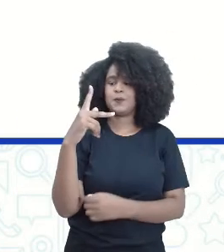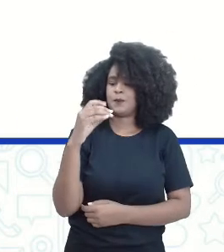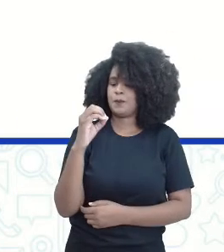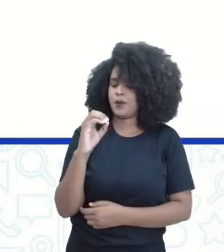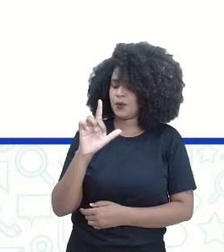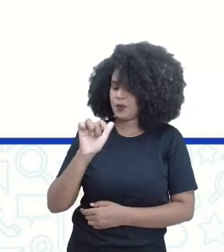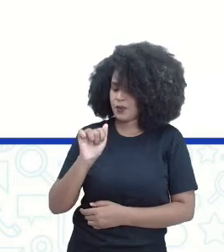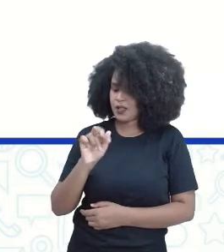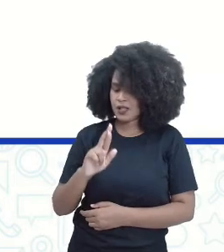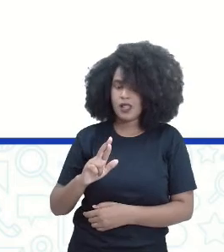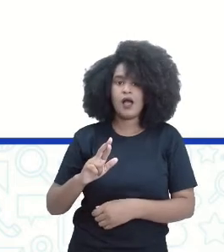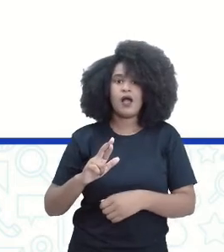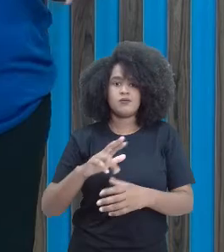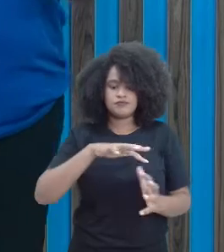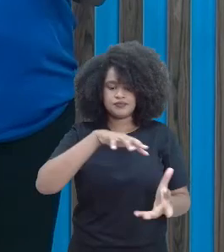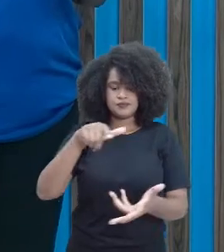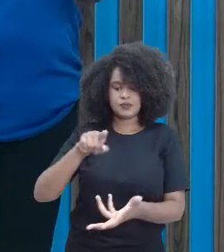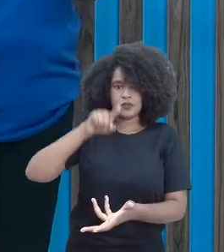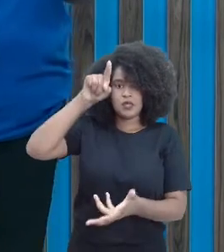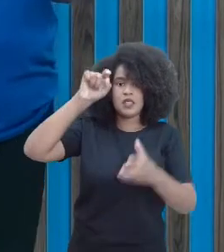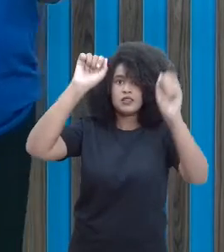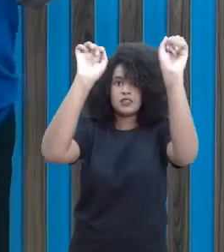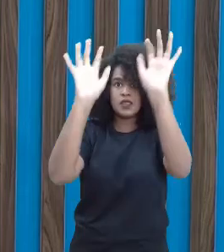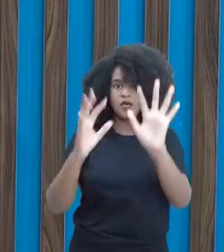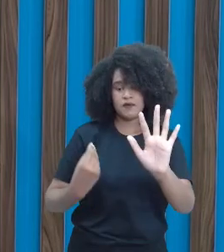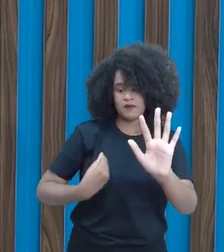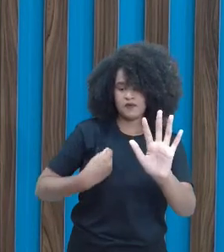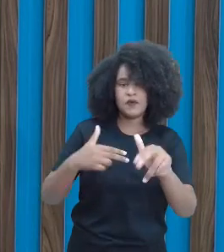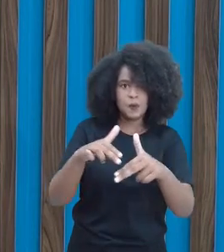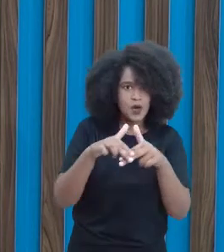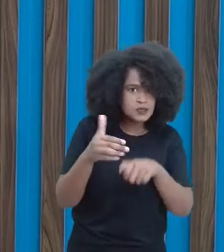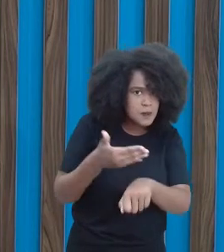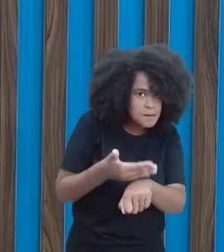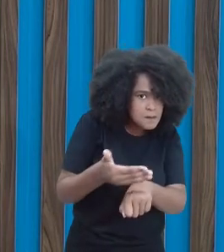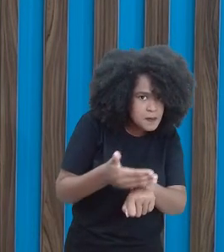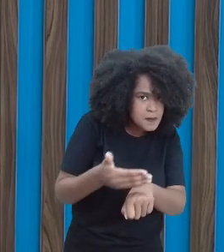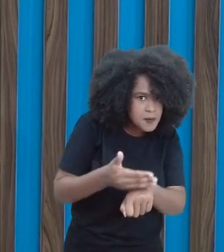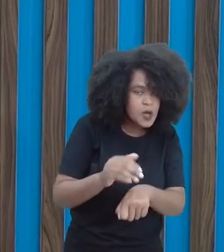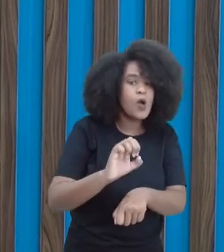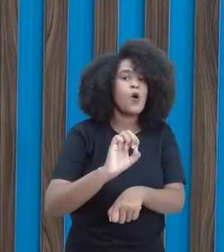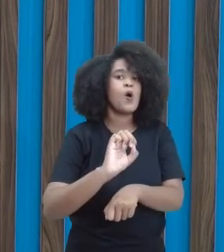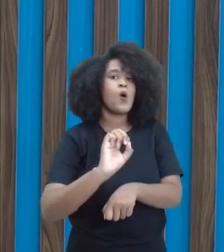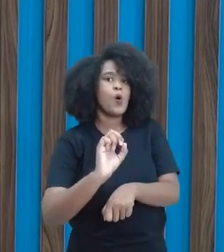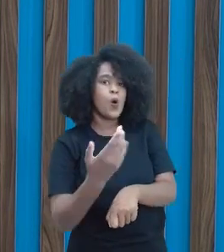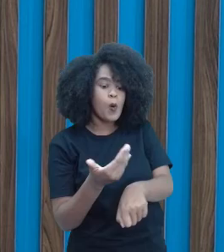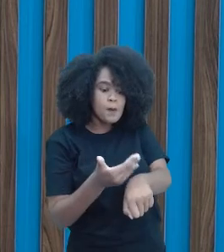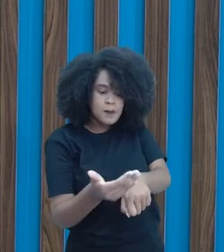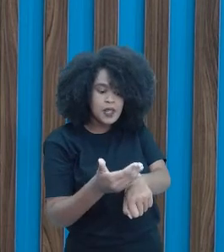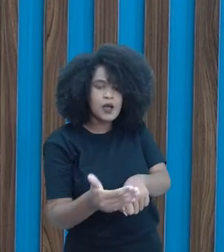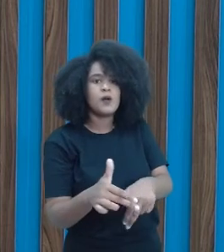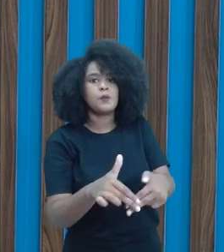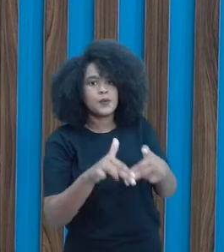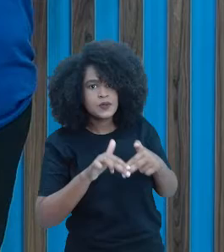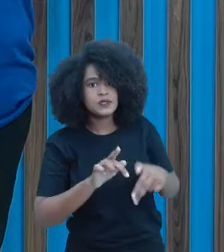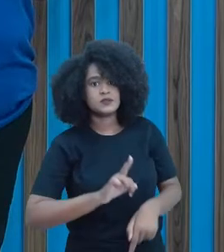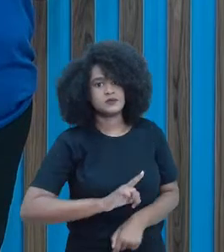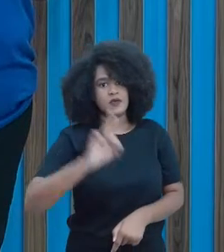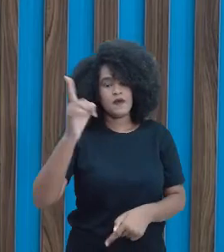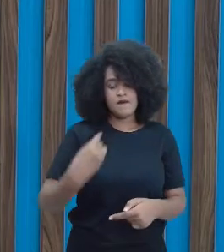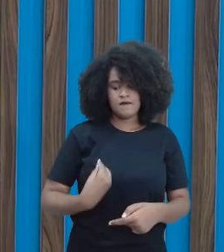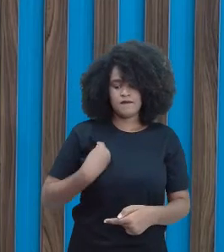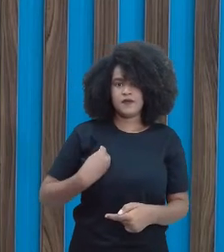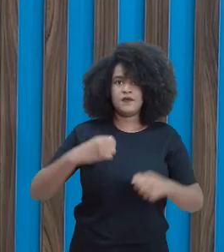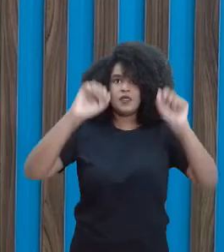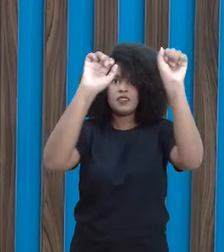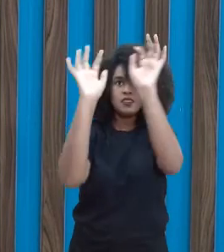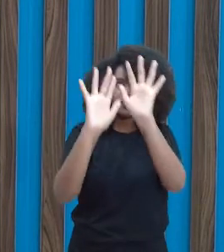branco? Eita, essa é complicada, hein? Essa é difícil, professora, tu acha? Eu vou aqui, né,